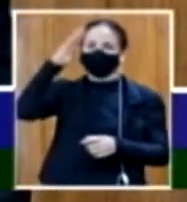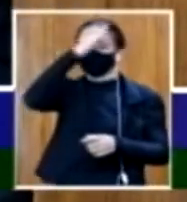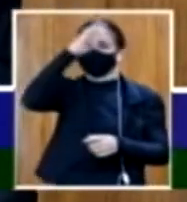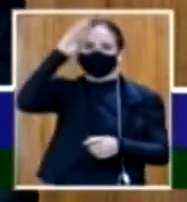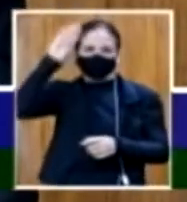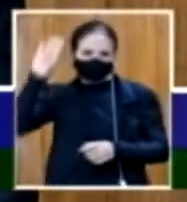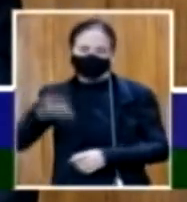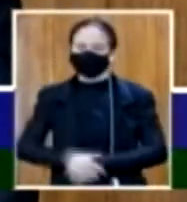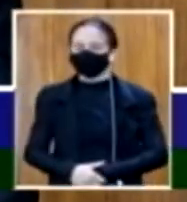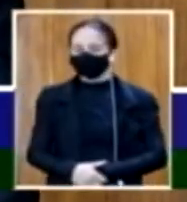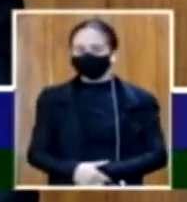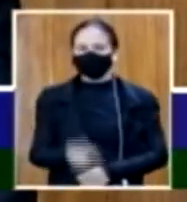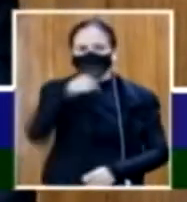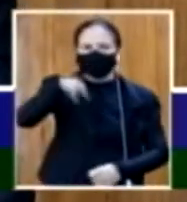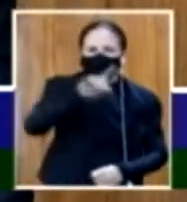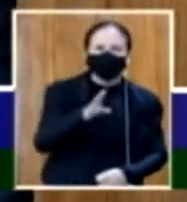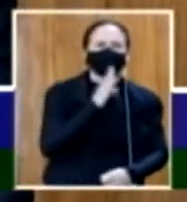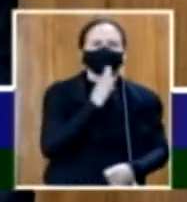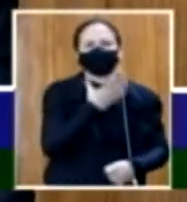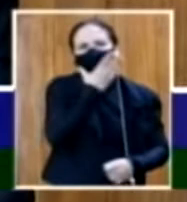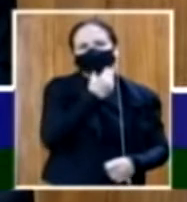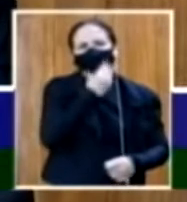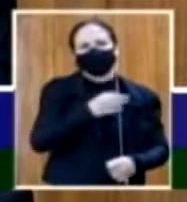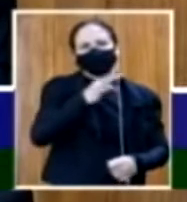conhecem Tiradentes. Tiradentes